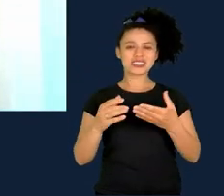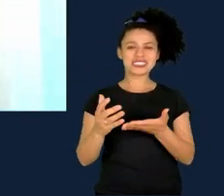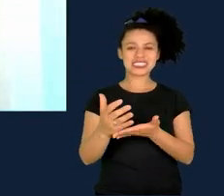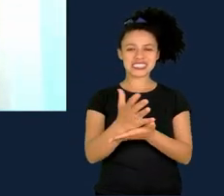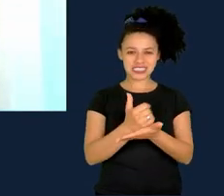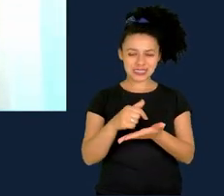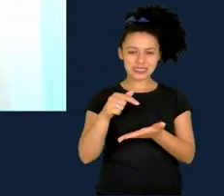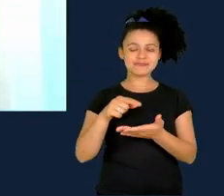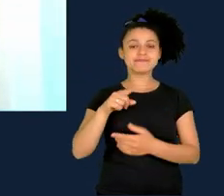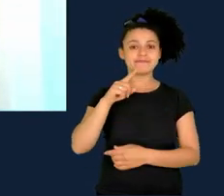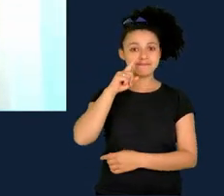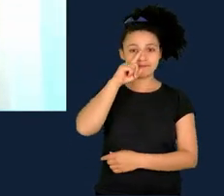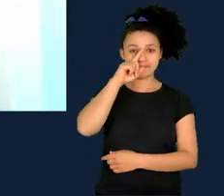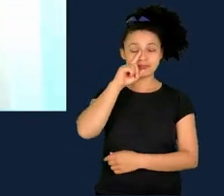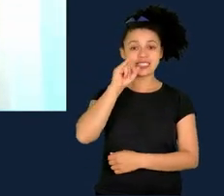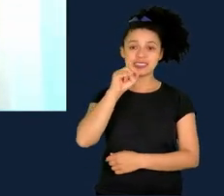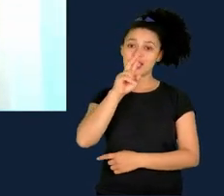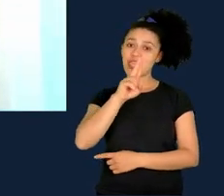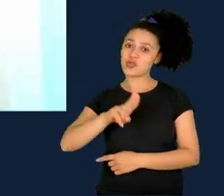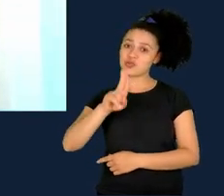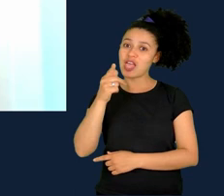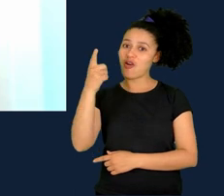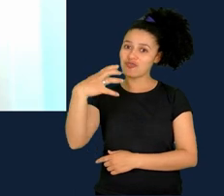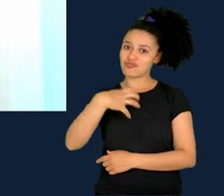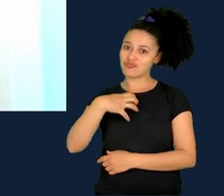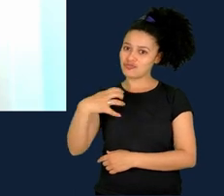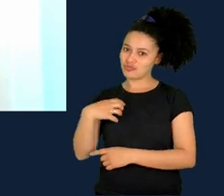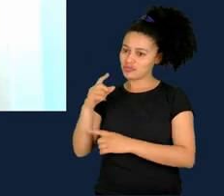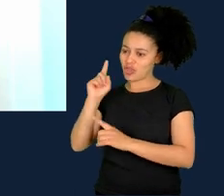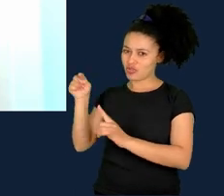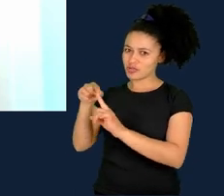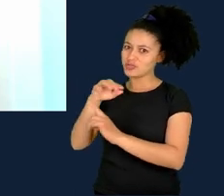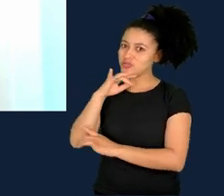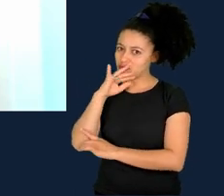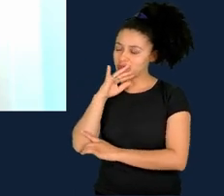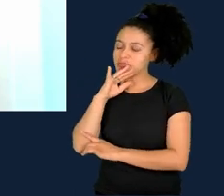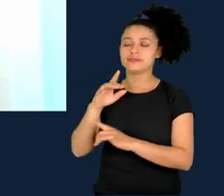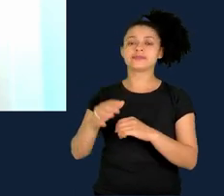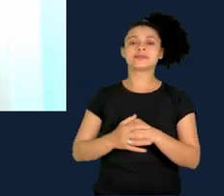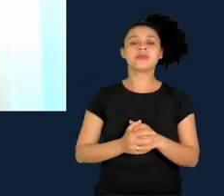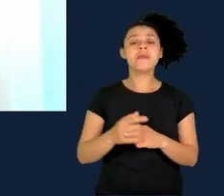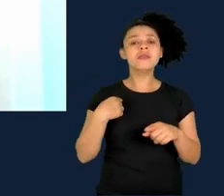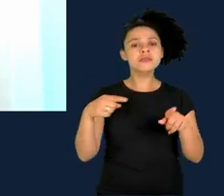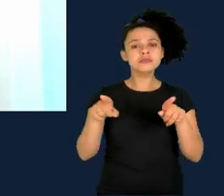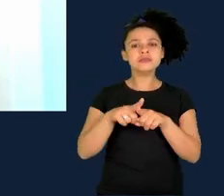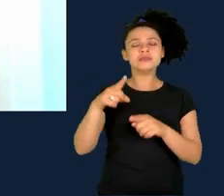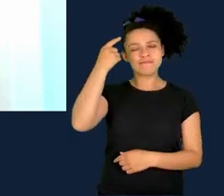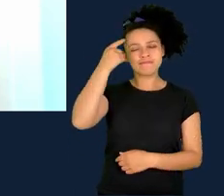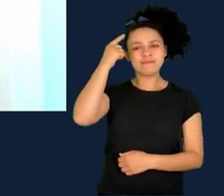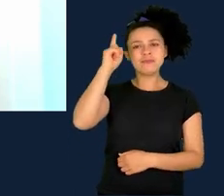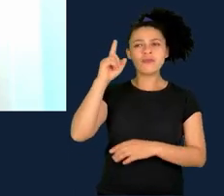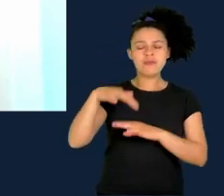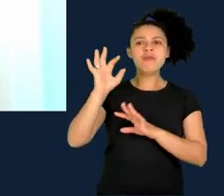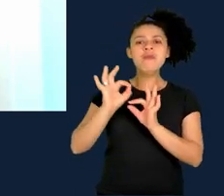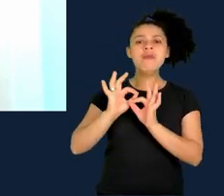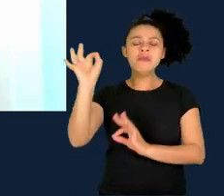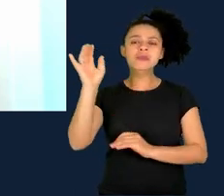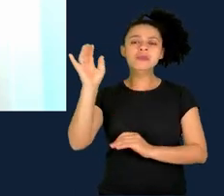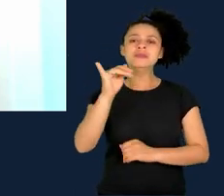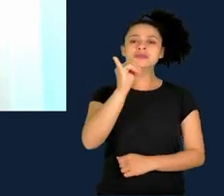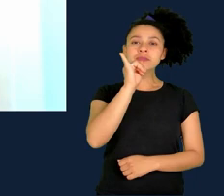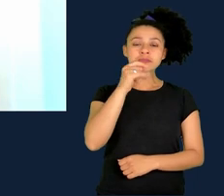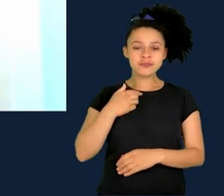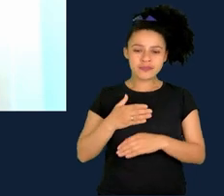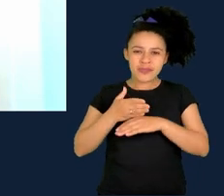perigosos se usados inadequadamente. E eu iria até mais longe, eu diria que provavelmente corremos o risco de entrar em